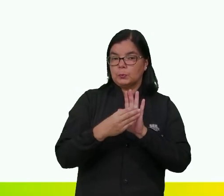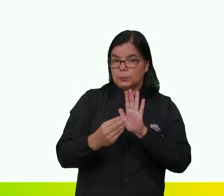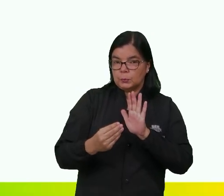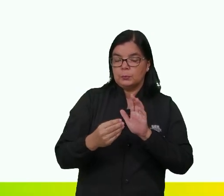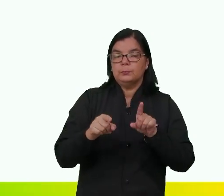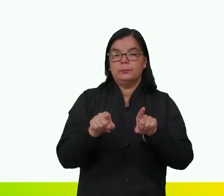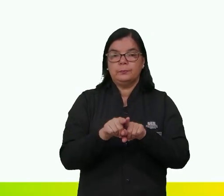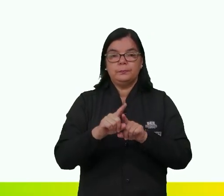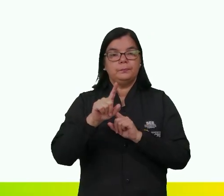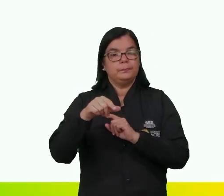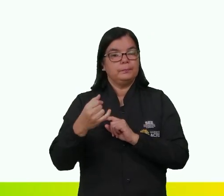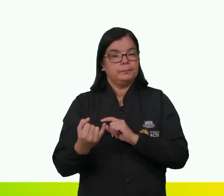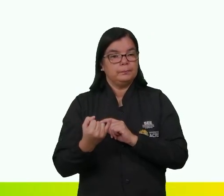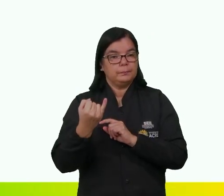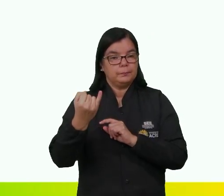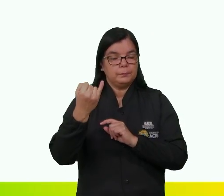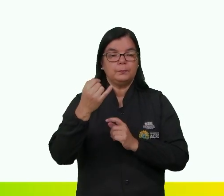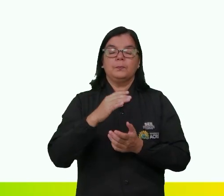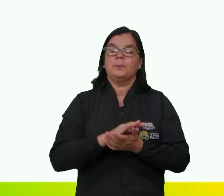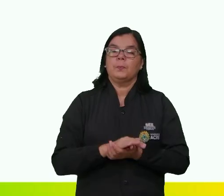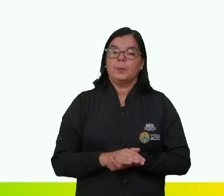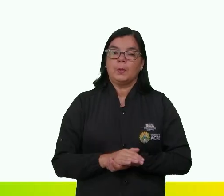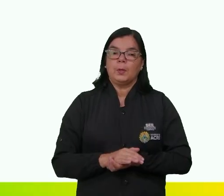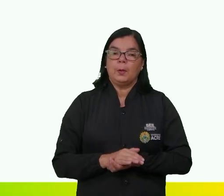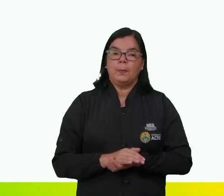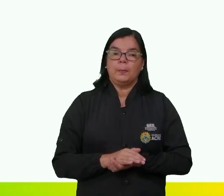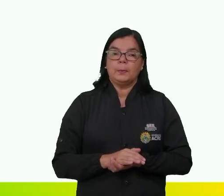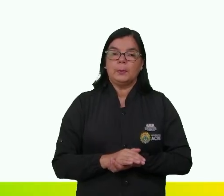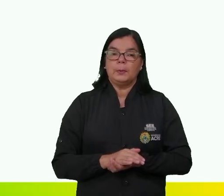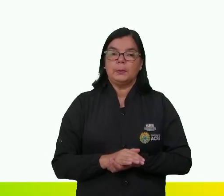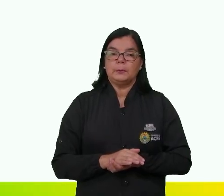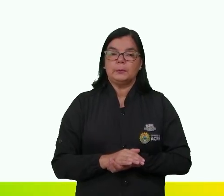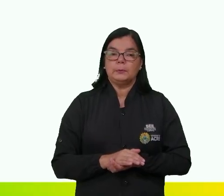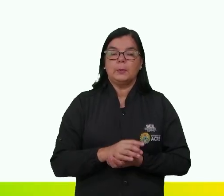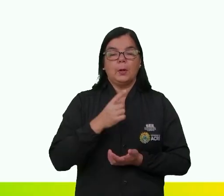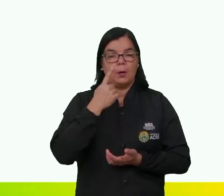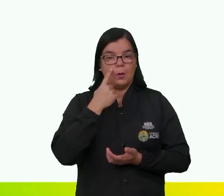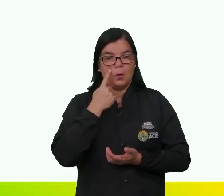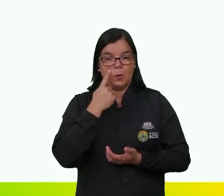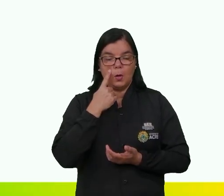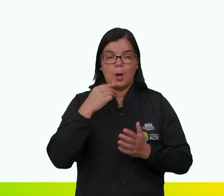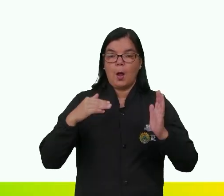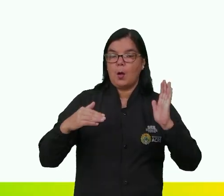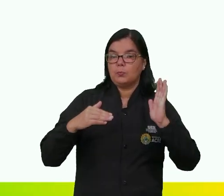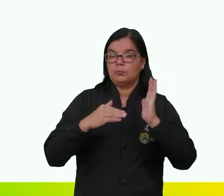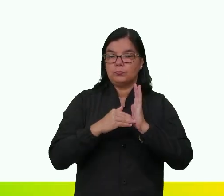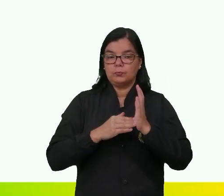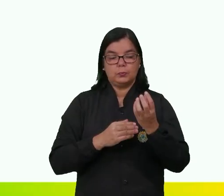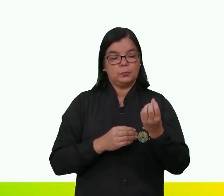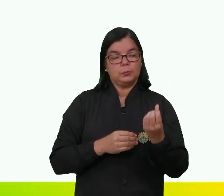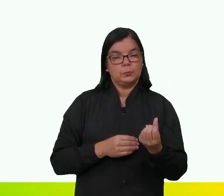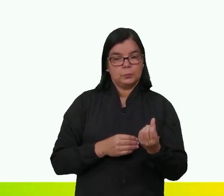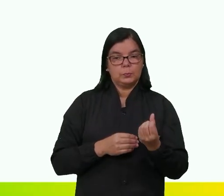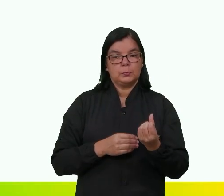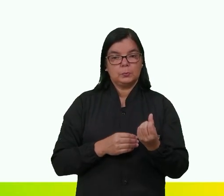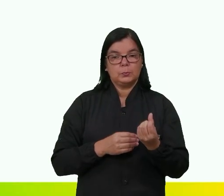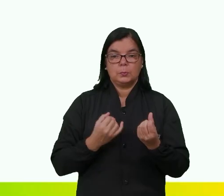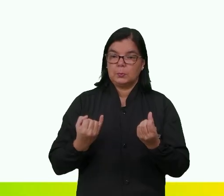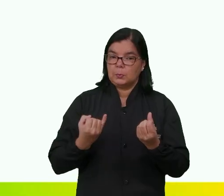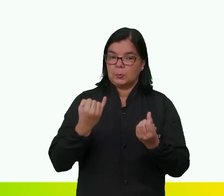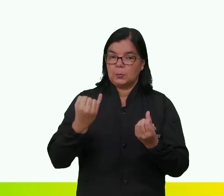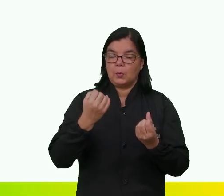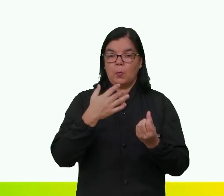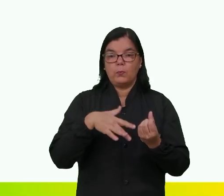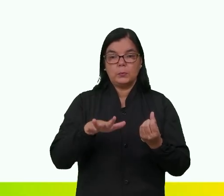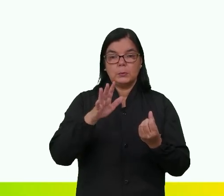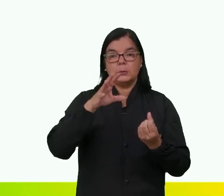que são importantes. Por exemplo, uma muito importante, essa última, a número 6. É bom você